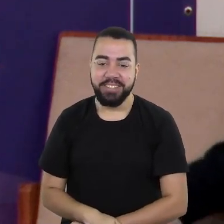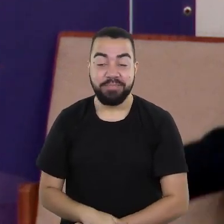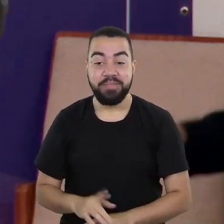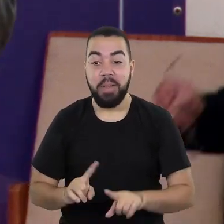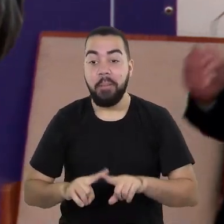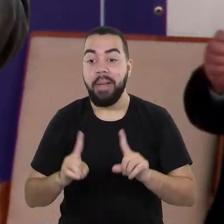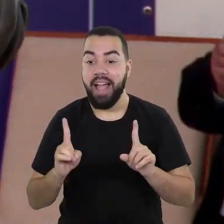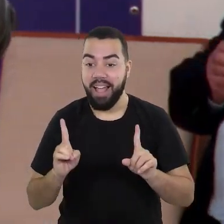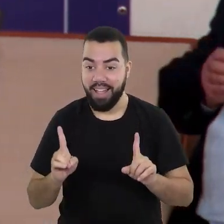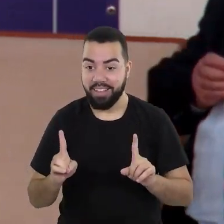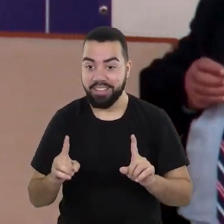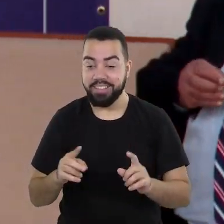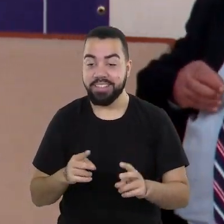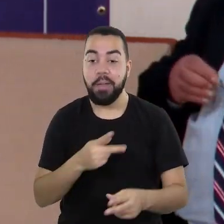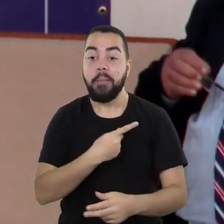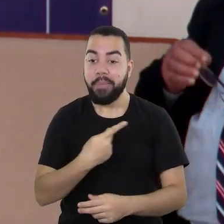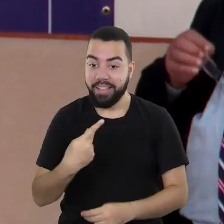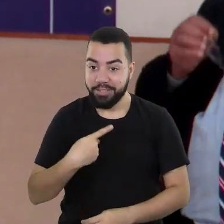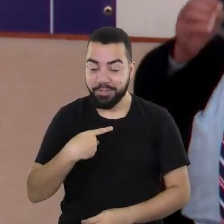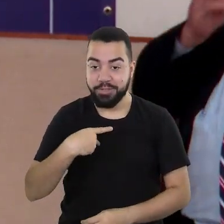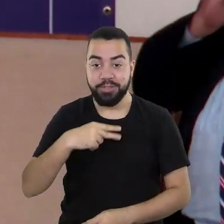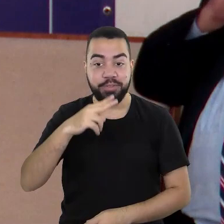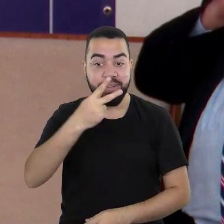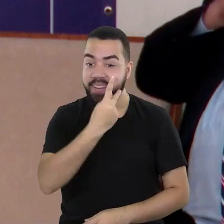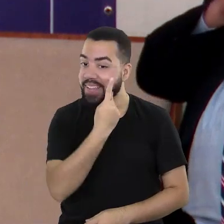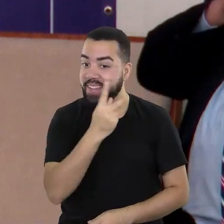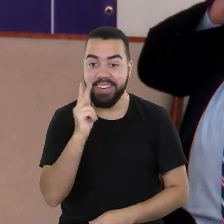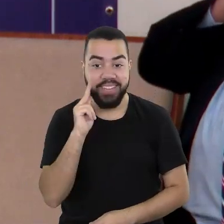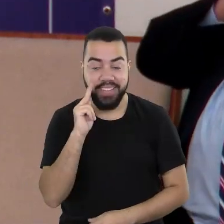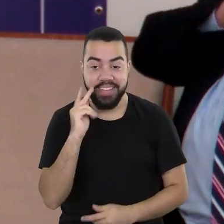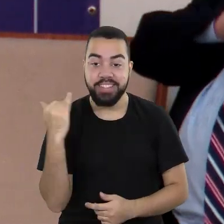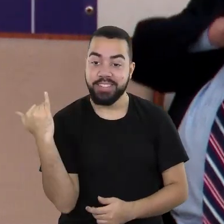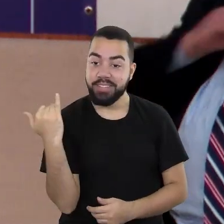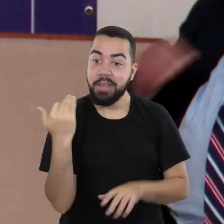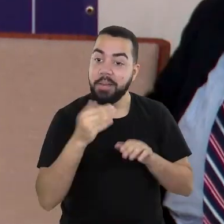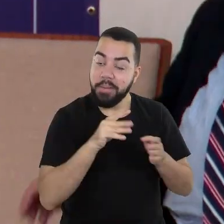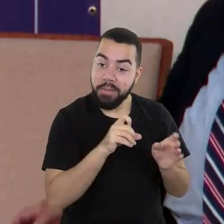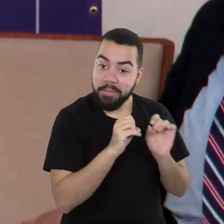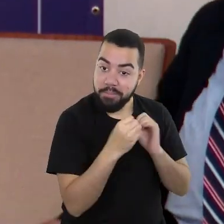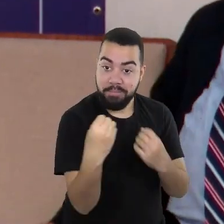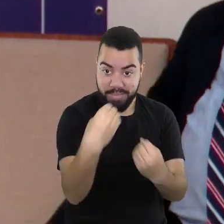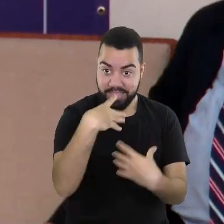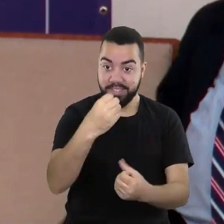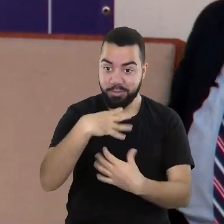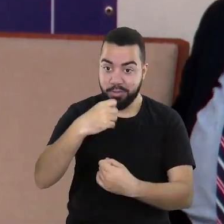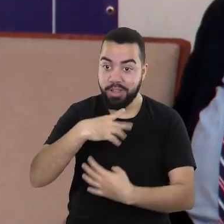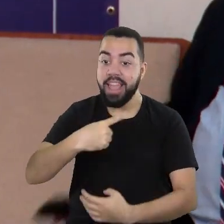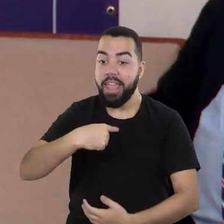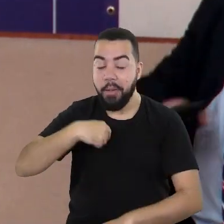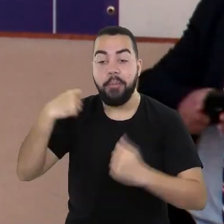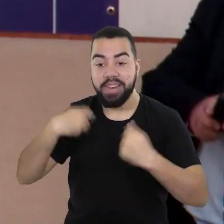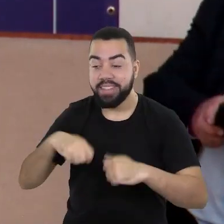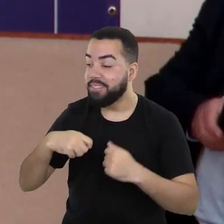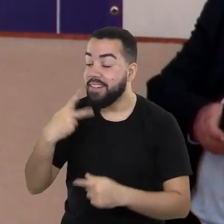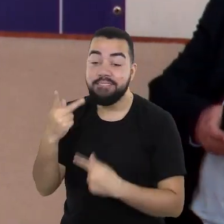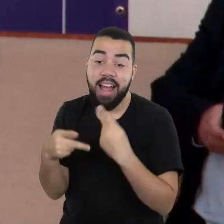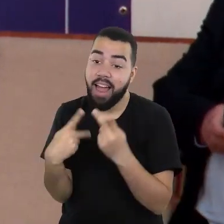Mas sabe o que ele estava me ensinando? Que eu estava precisando falar. Eu não tinha